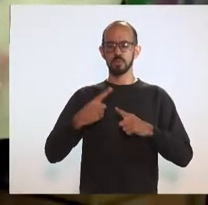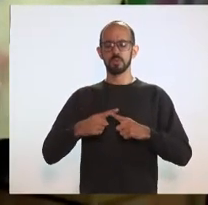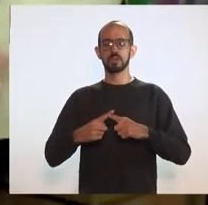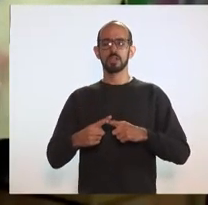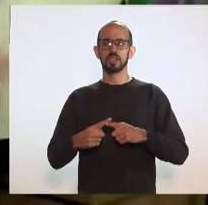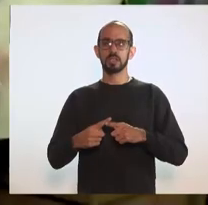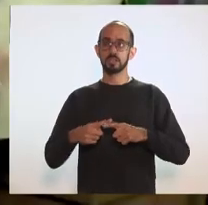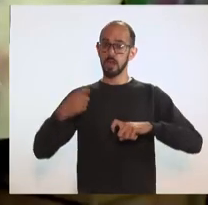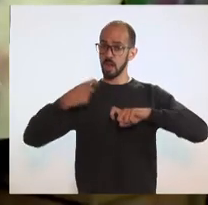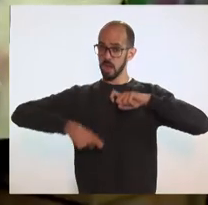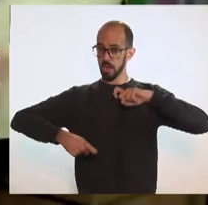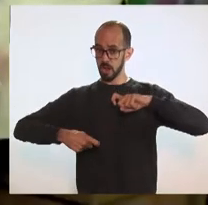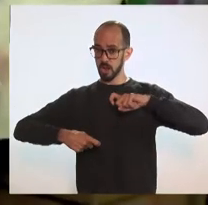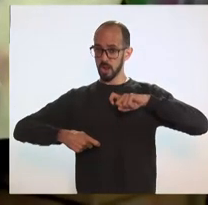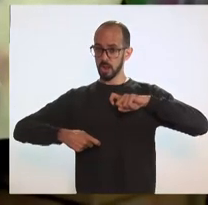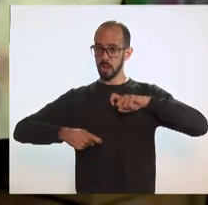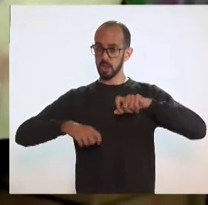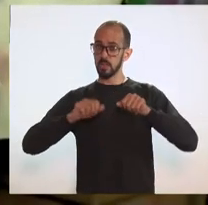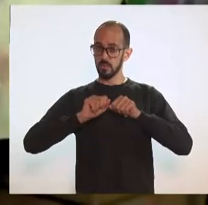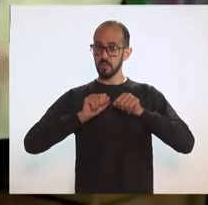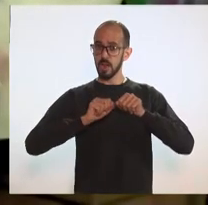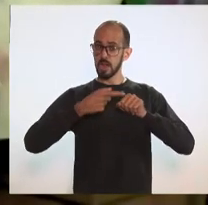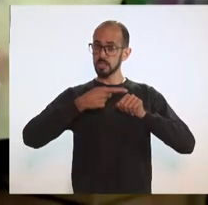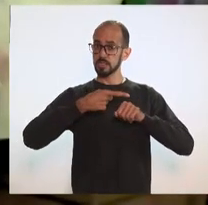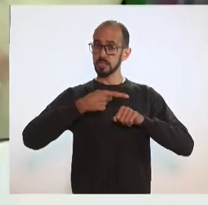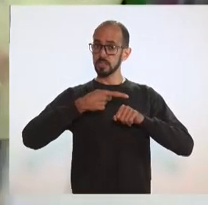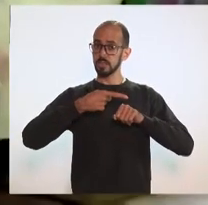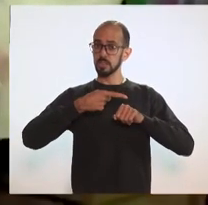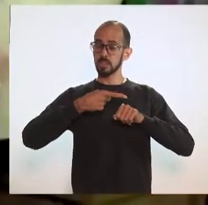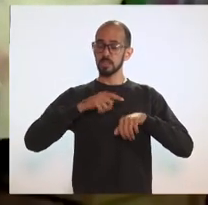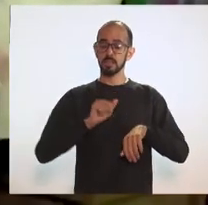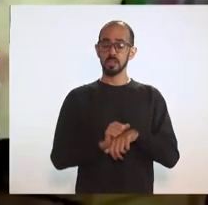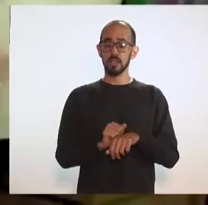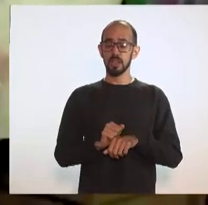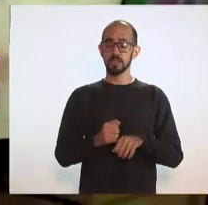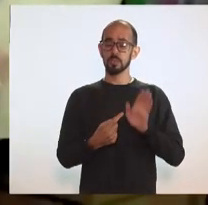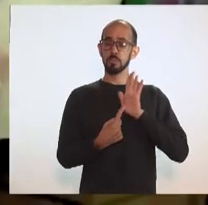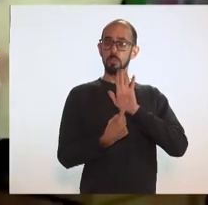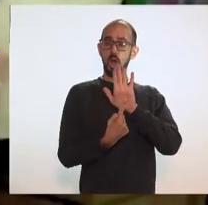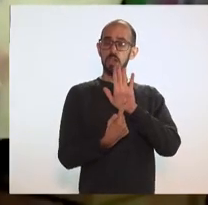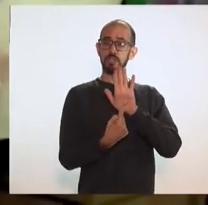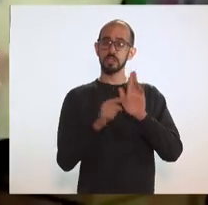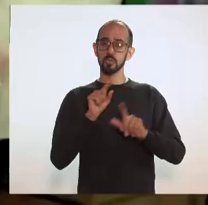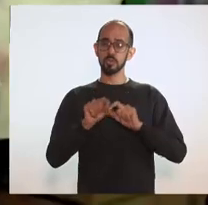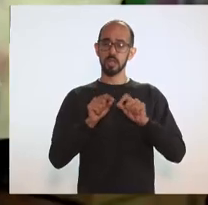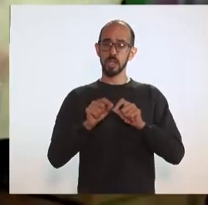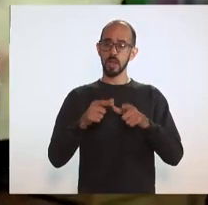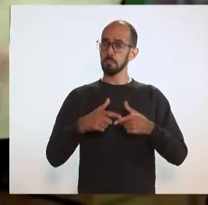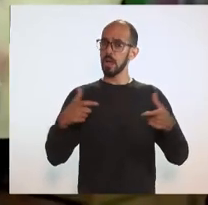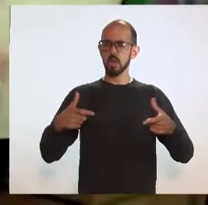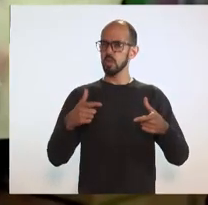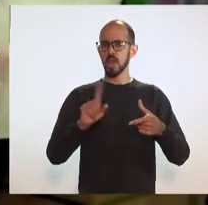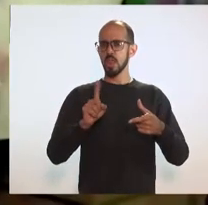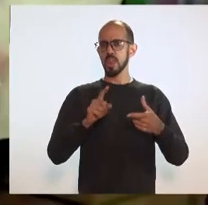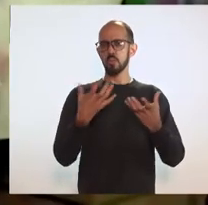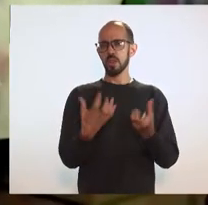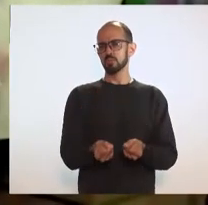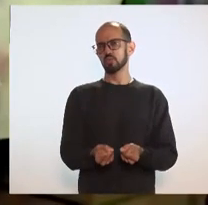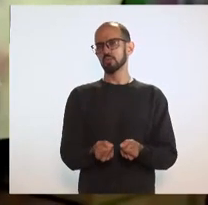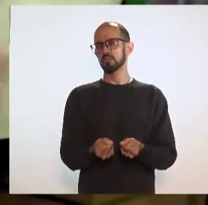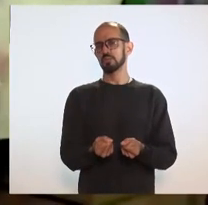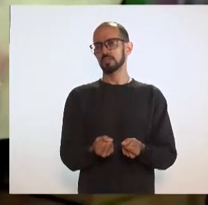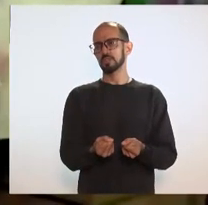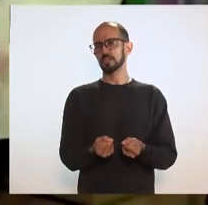porque aqui nesse relato trás nesse nesse painel que a maioria não assume que que